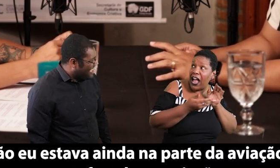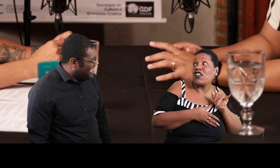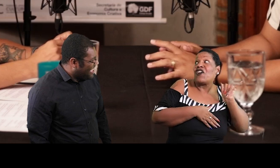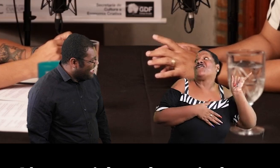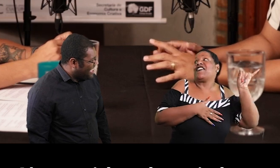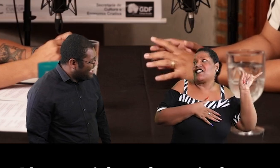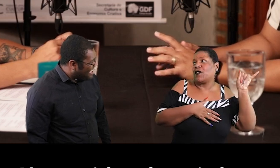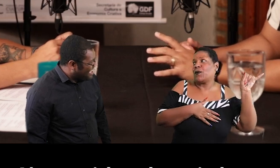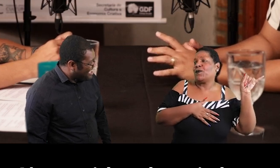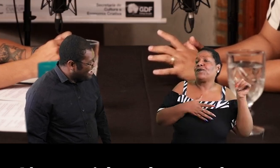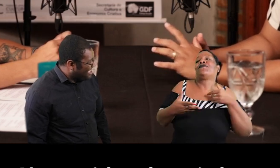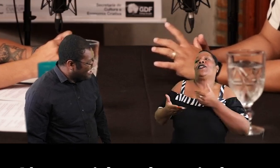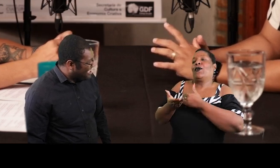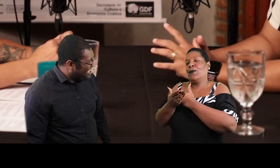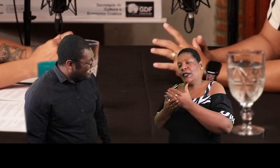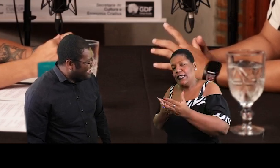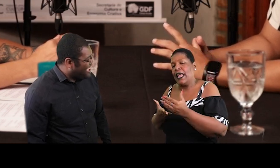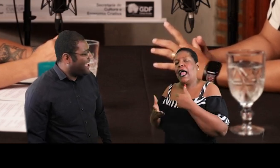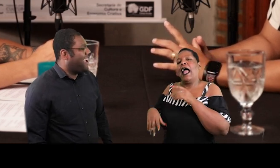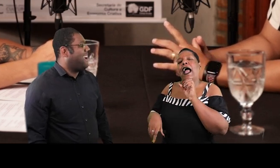aviação. Aí eu comecei a dar aula particular,